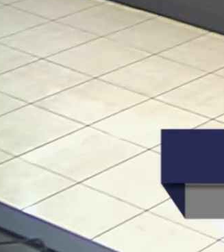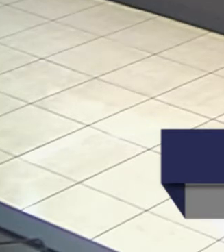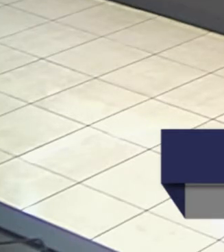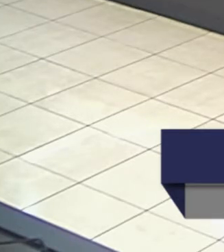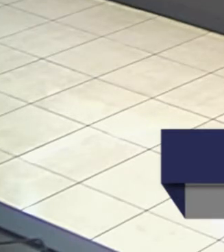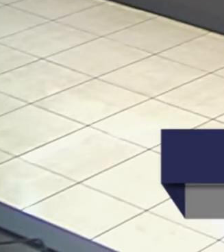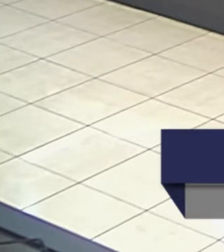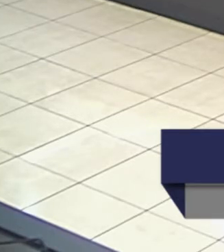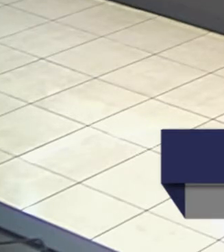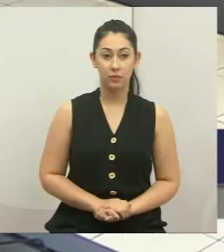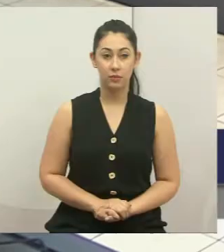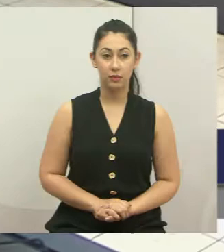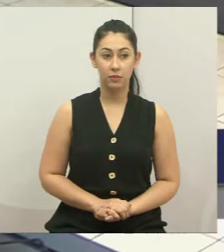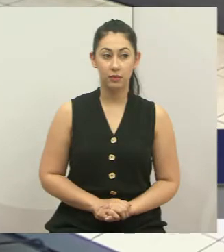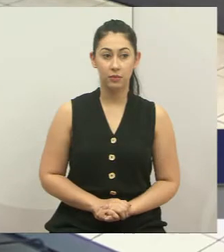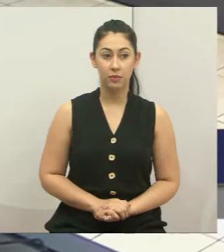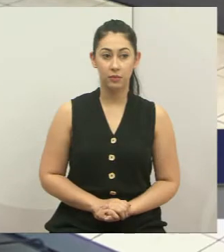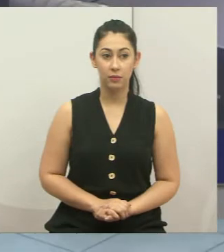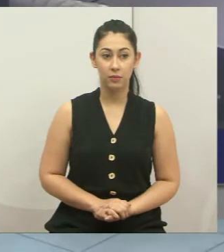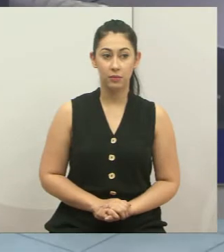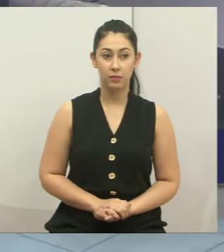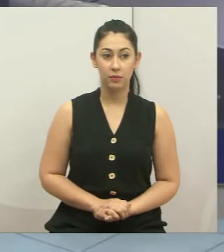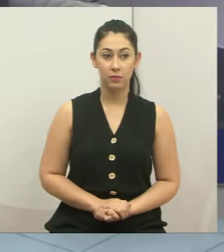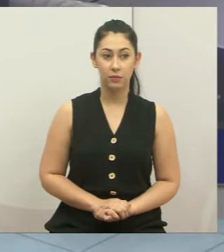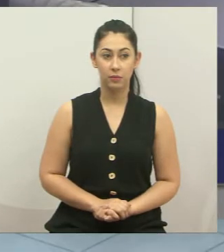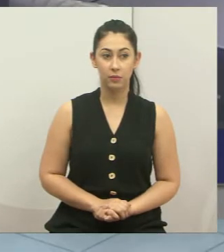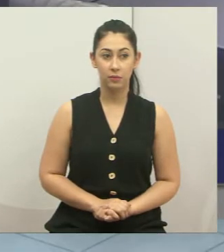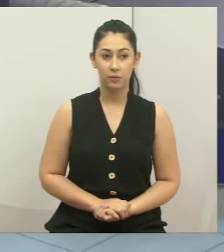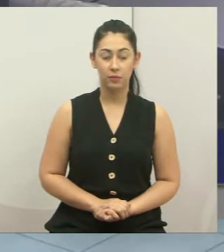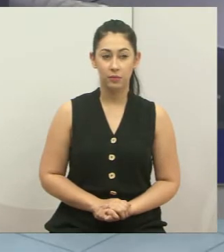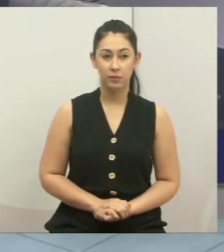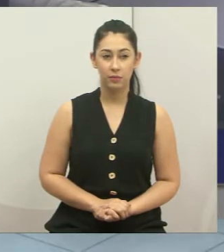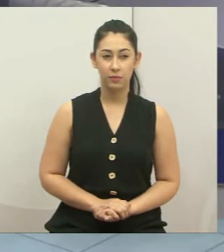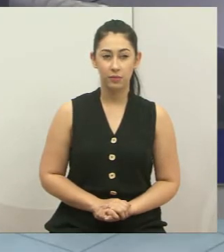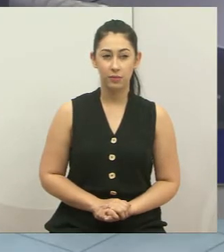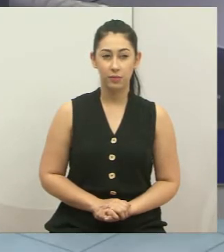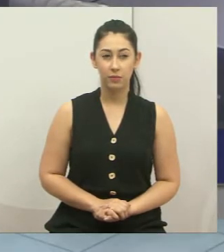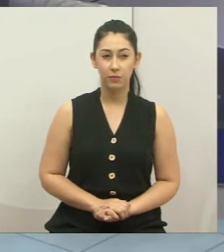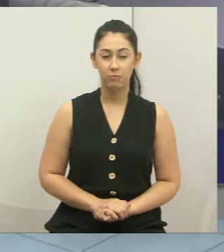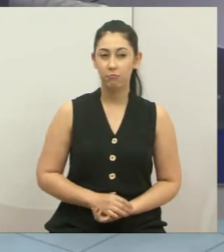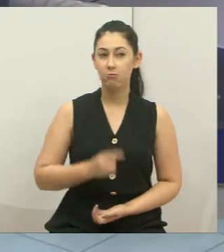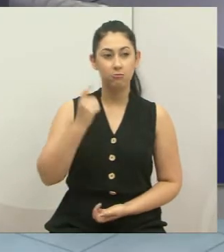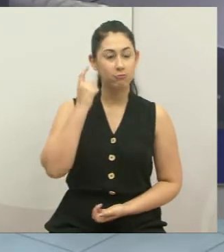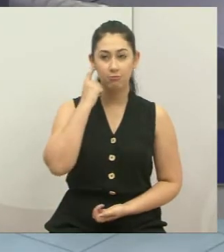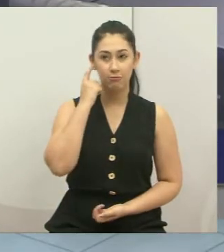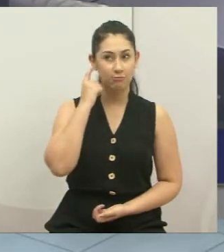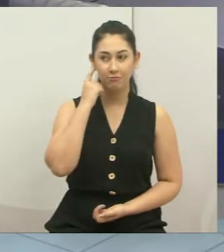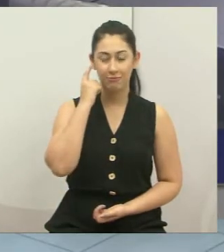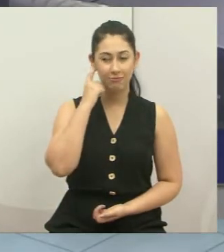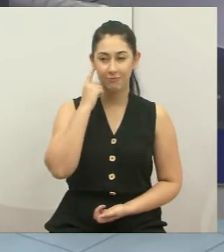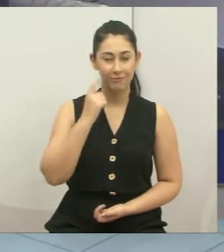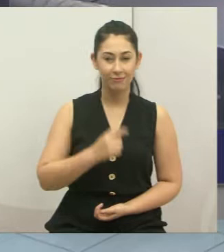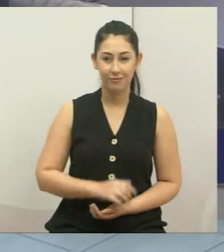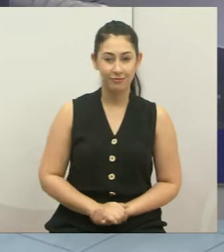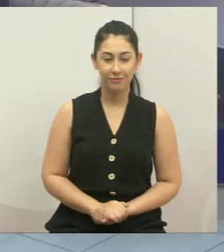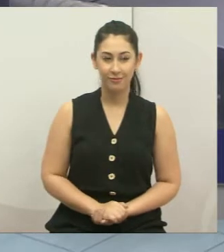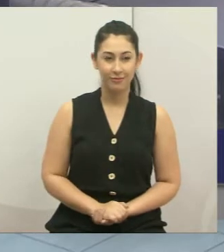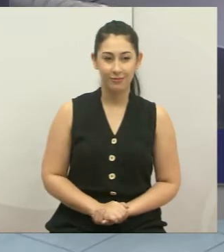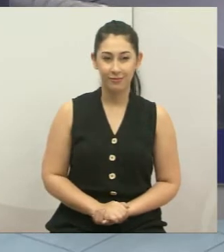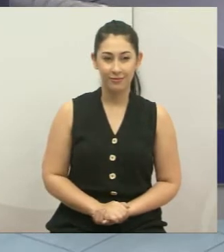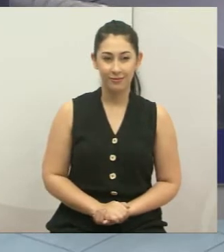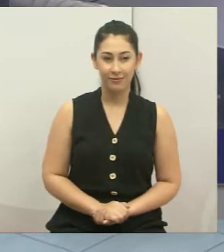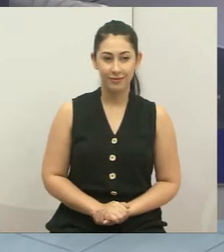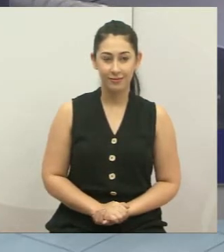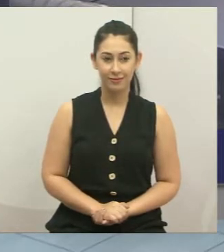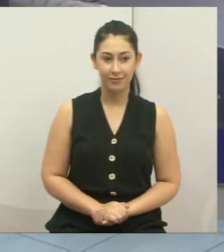tarde. Iniciamos oficialmente a solenidade de primeira consulta pública de revisão do Plano de Saneamento do município de